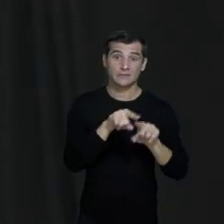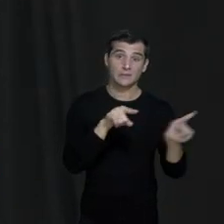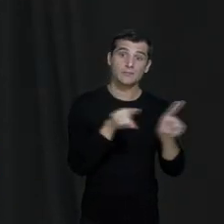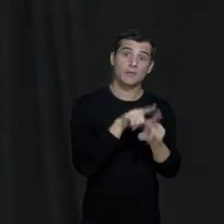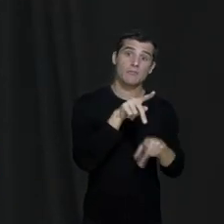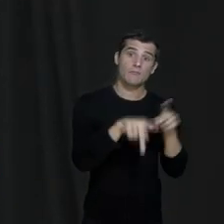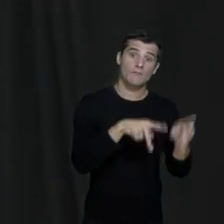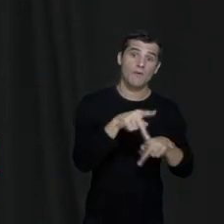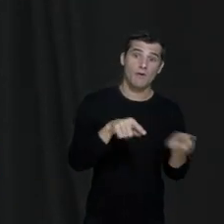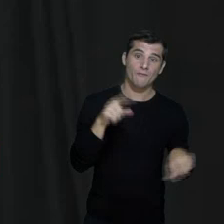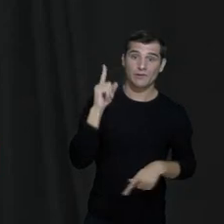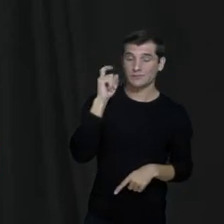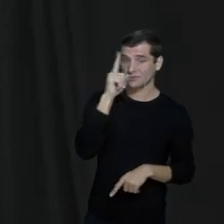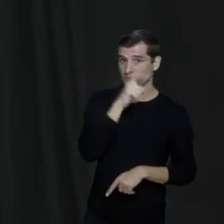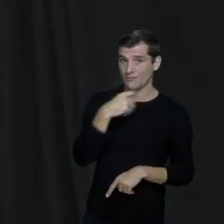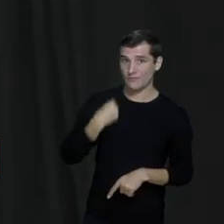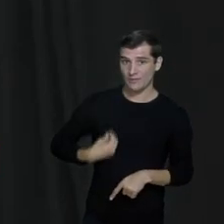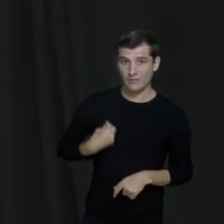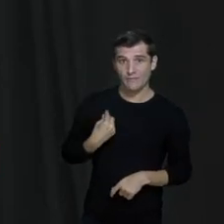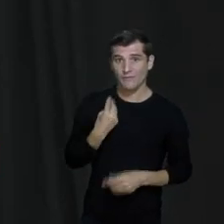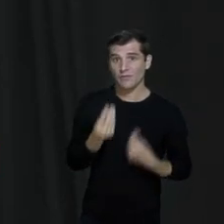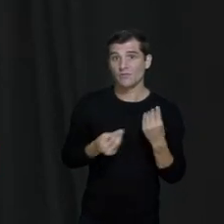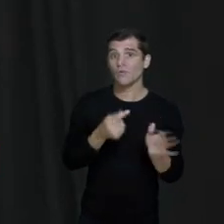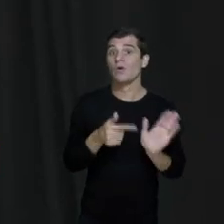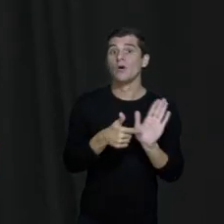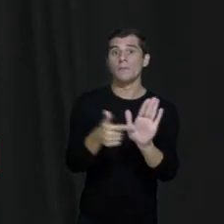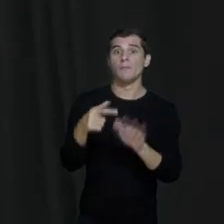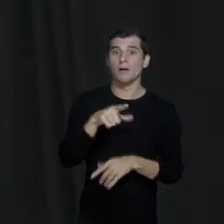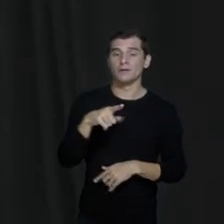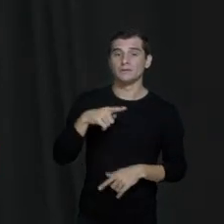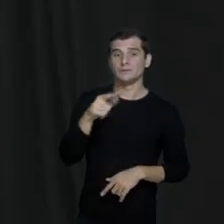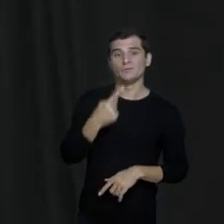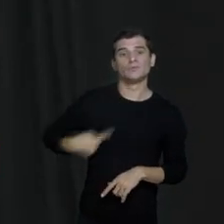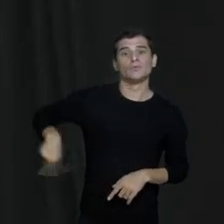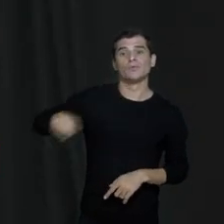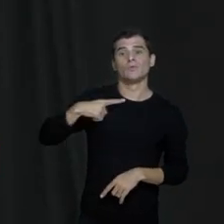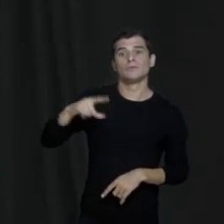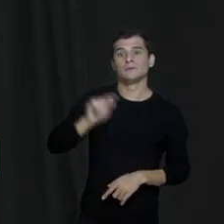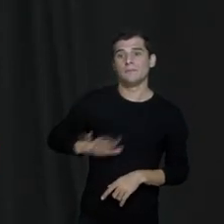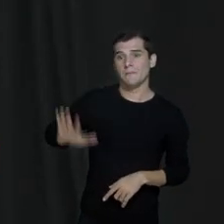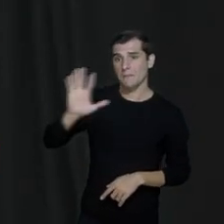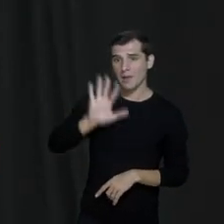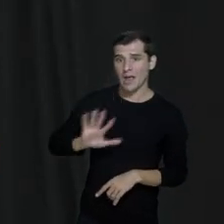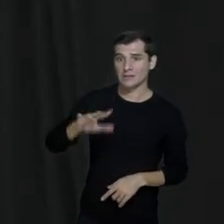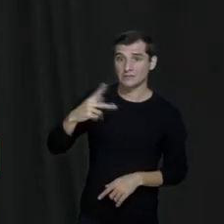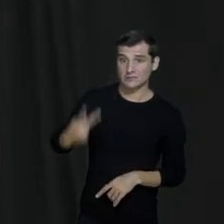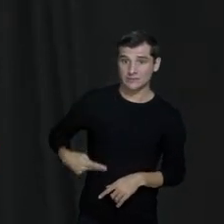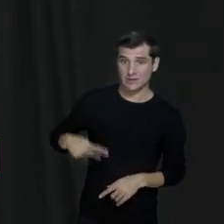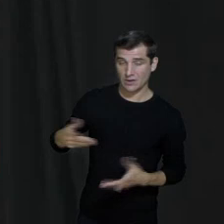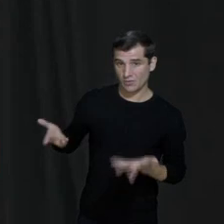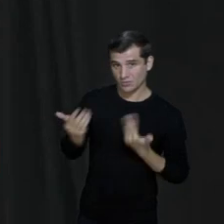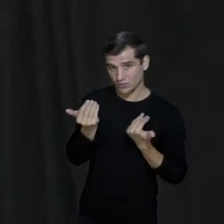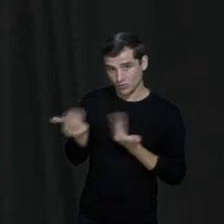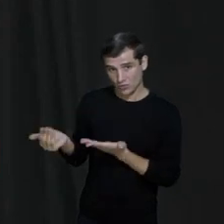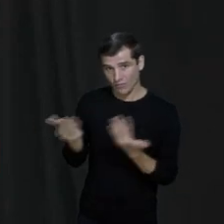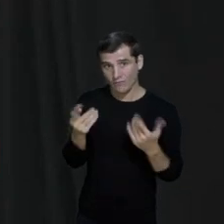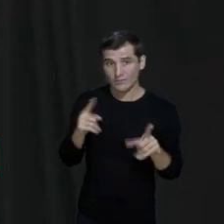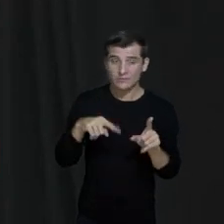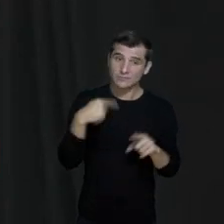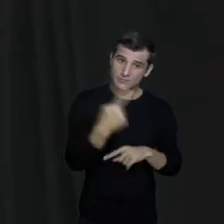fica muito difícil desvincular essa imagem tanto para pro pros jovens de agora tanto pros adultos também sabe